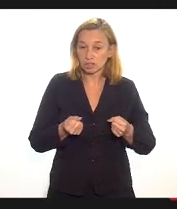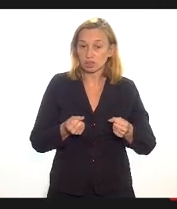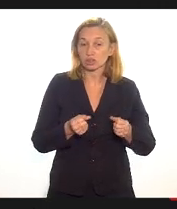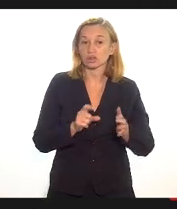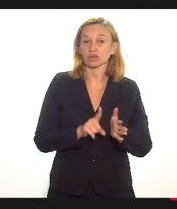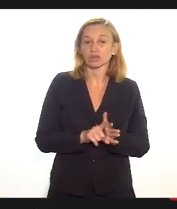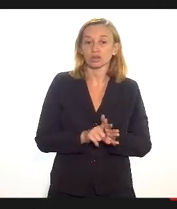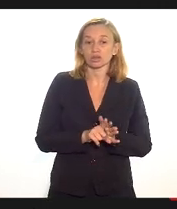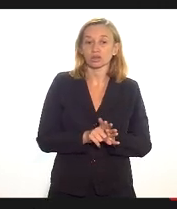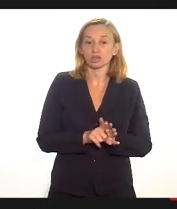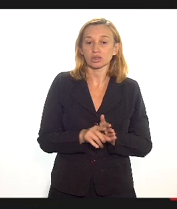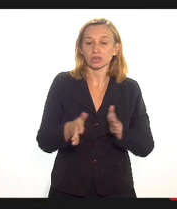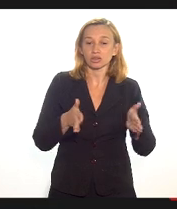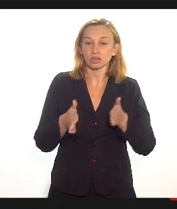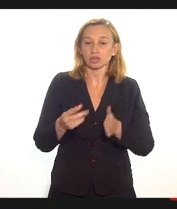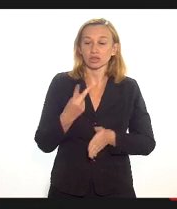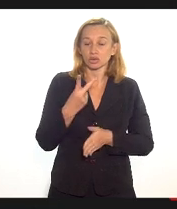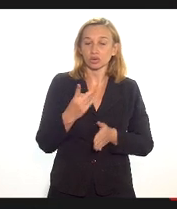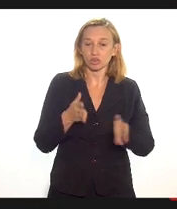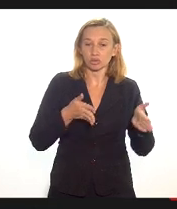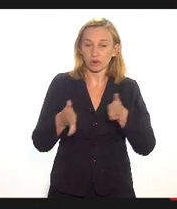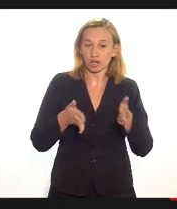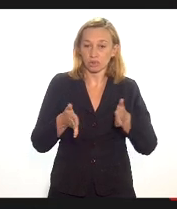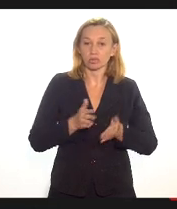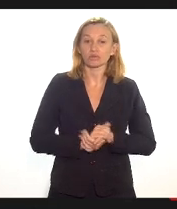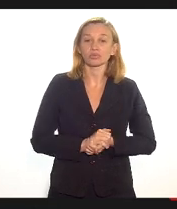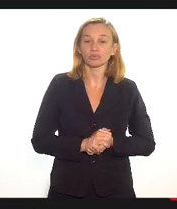Brent nesses dois períodos apurados.